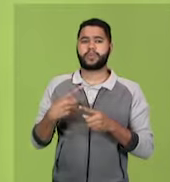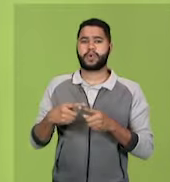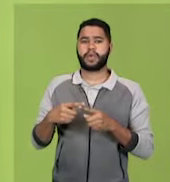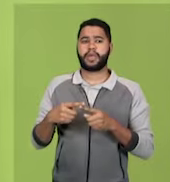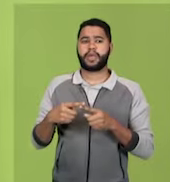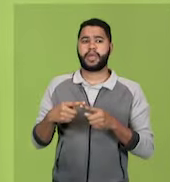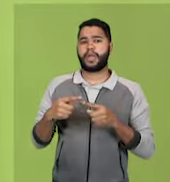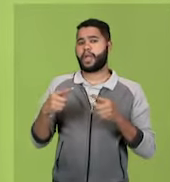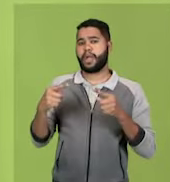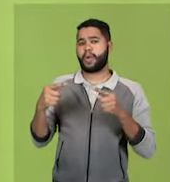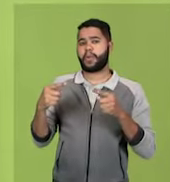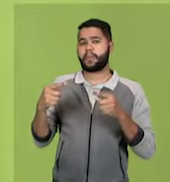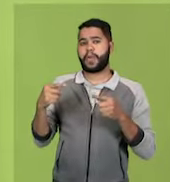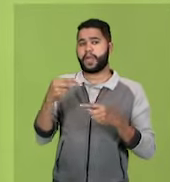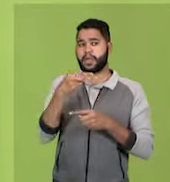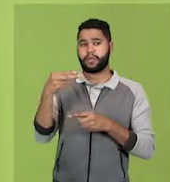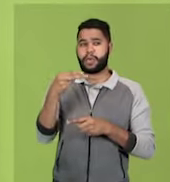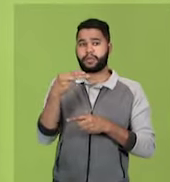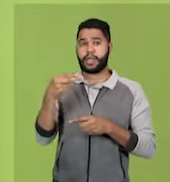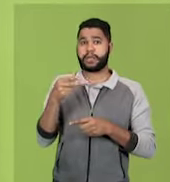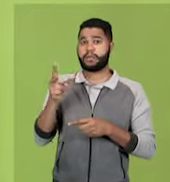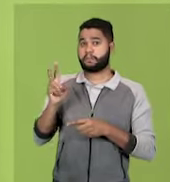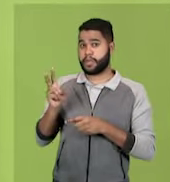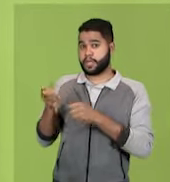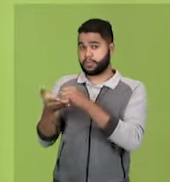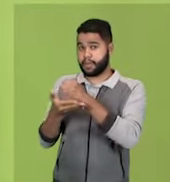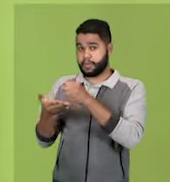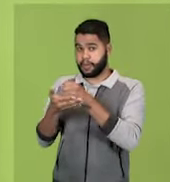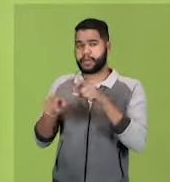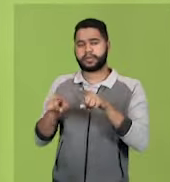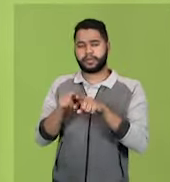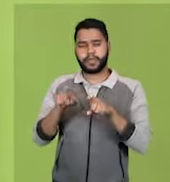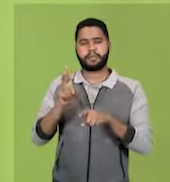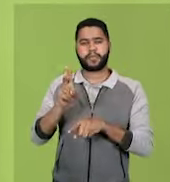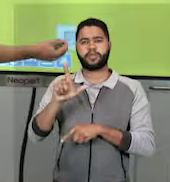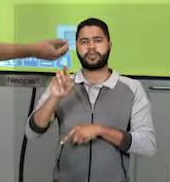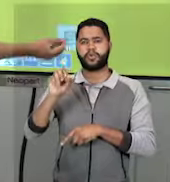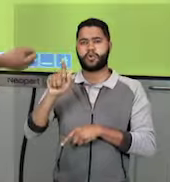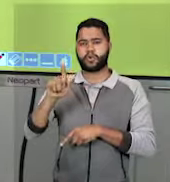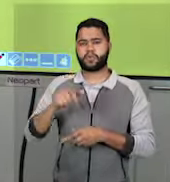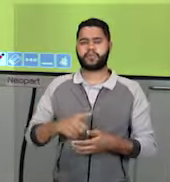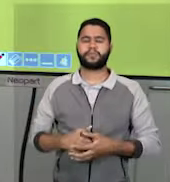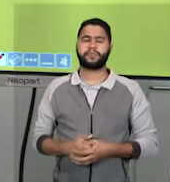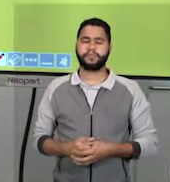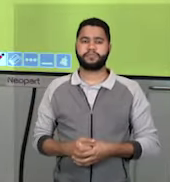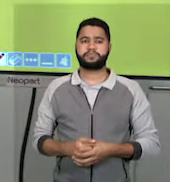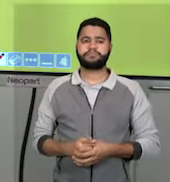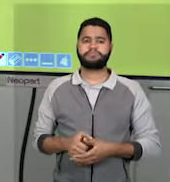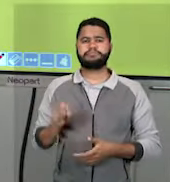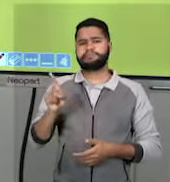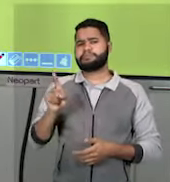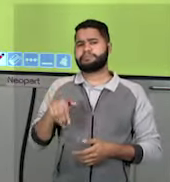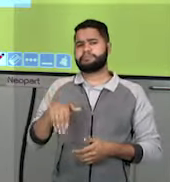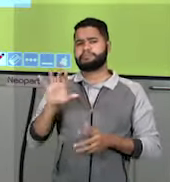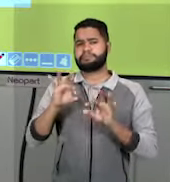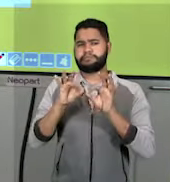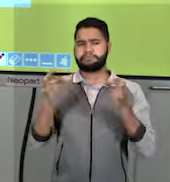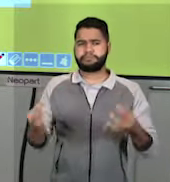igualdade. Se eu tenho a mesma base, eu tenho que ter o mesmo logaritmando. Essa é a mais simples